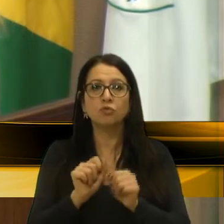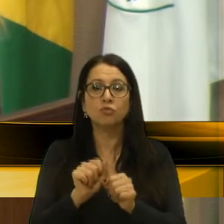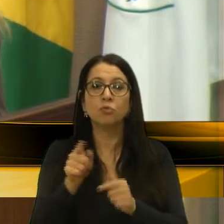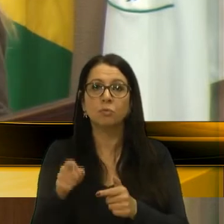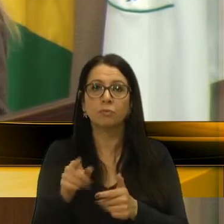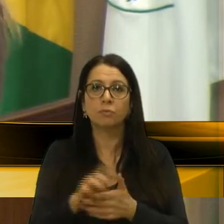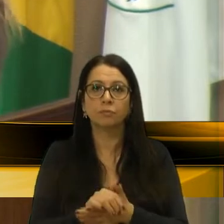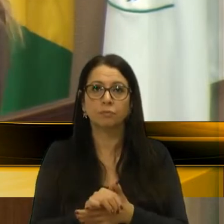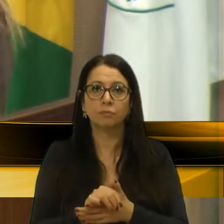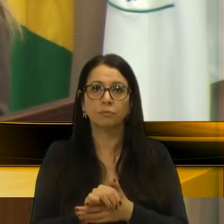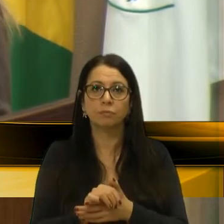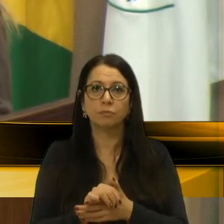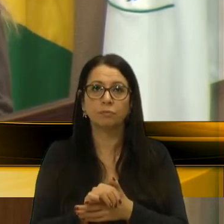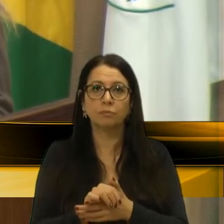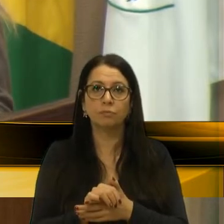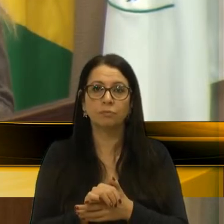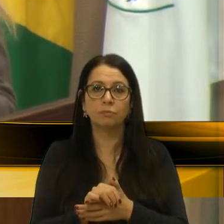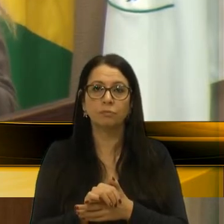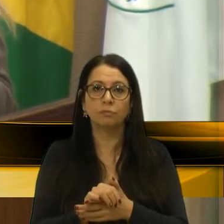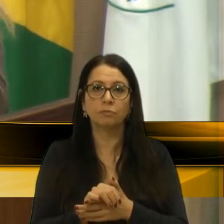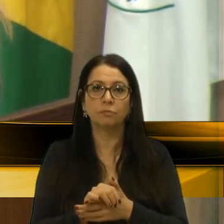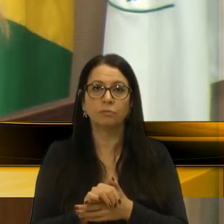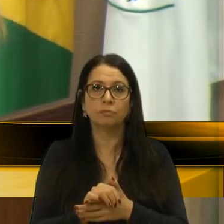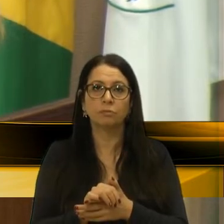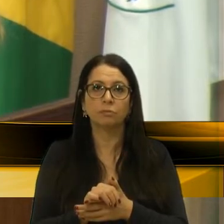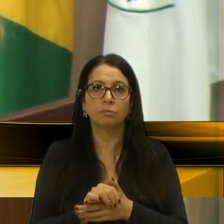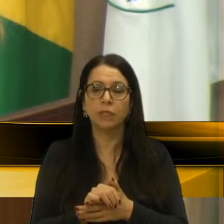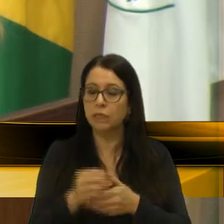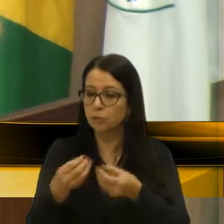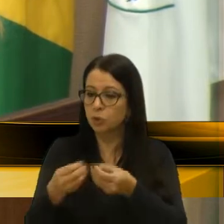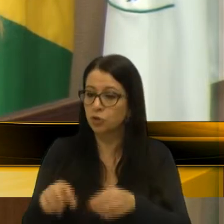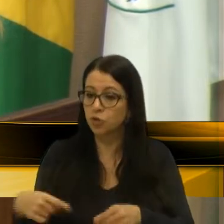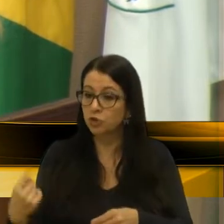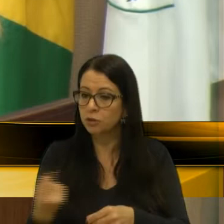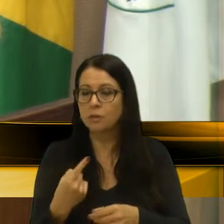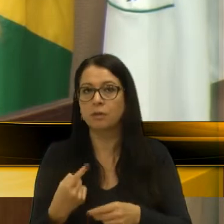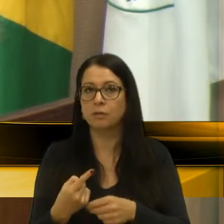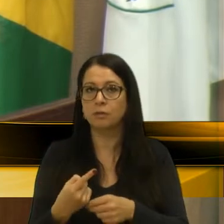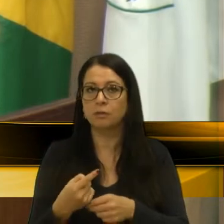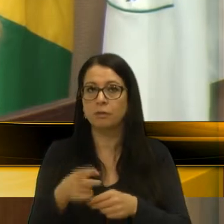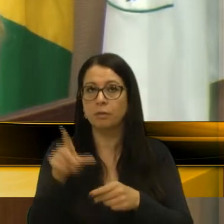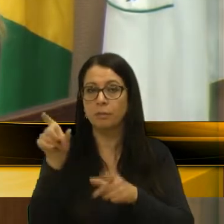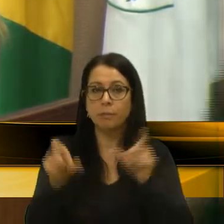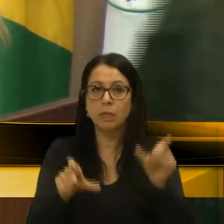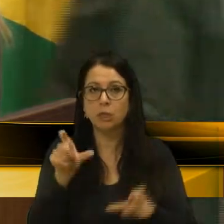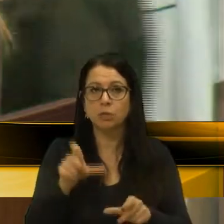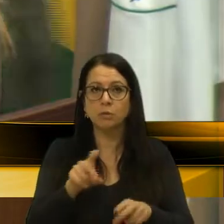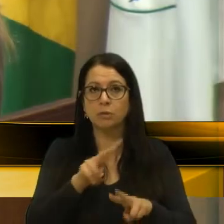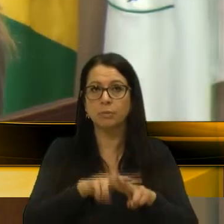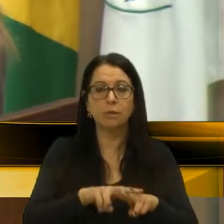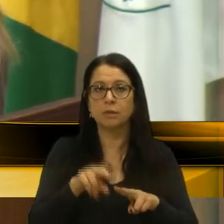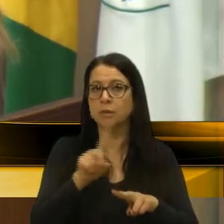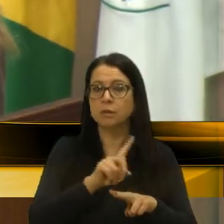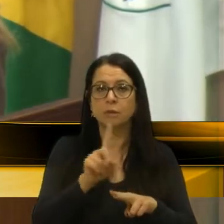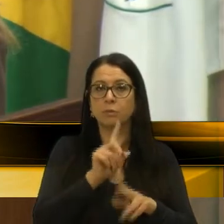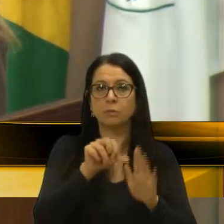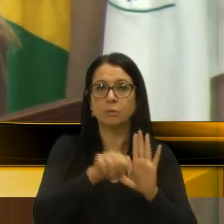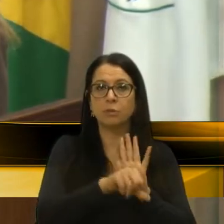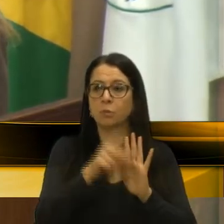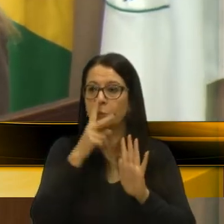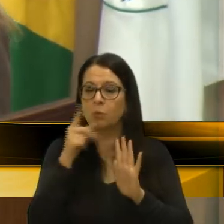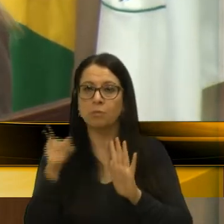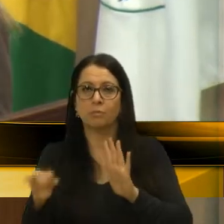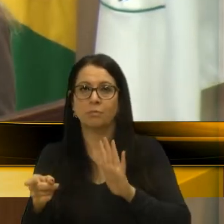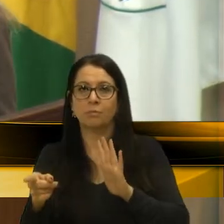disso eles cooptam, eles prejudicam pessoas que estão presas, que não são criminosos como